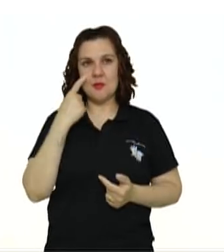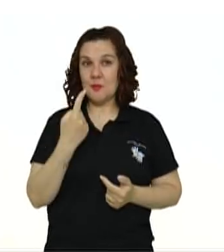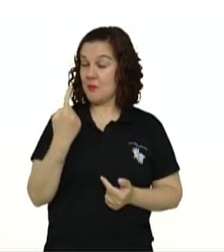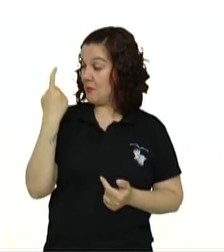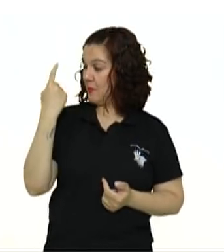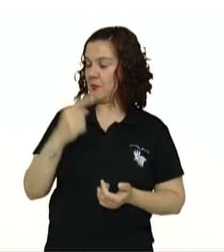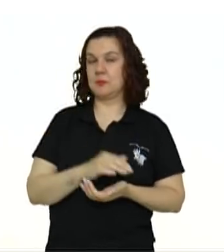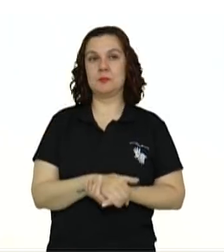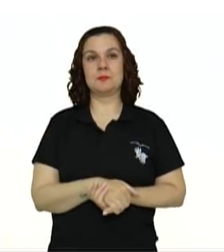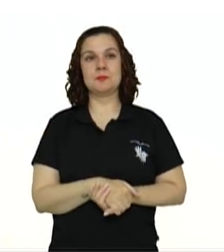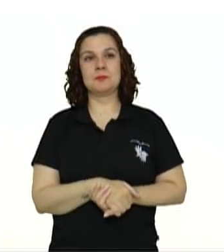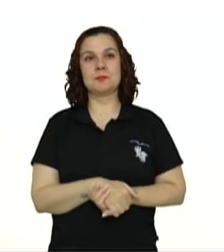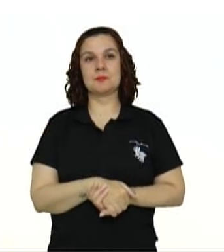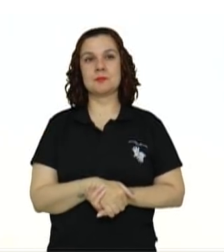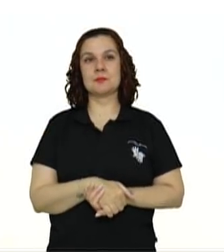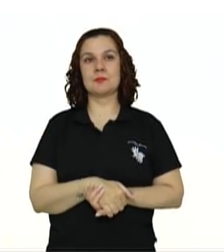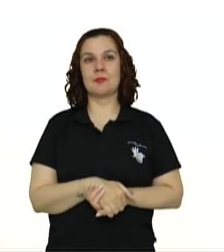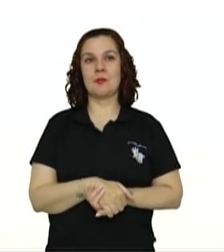só.